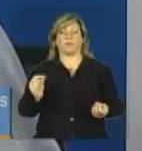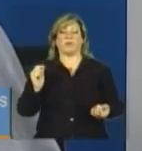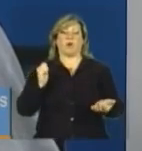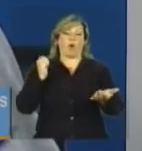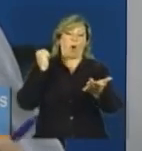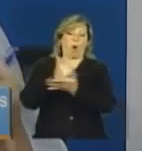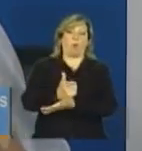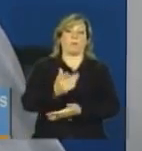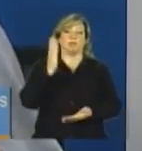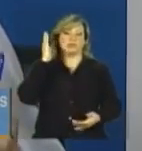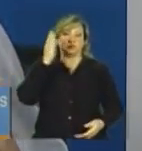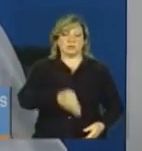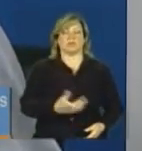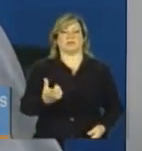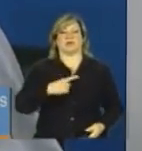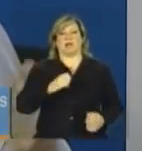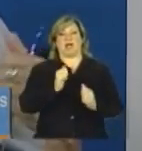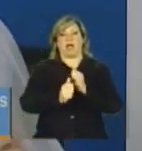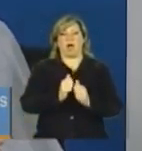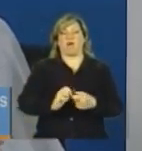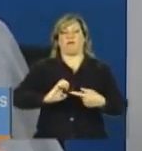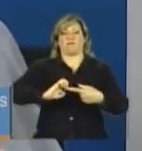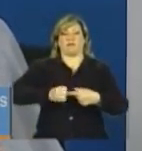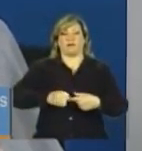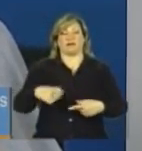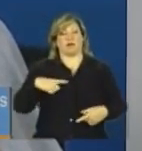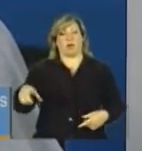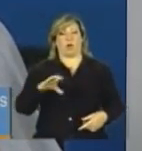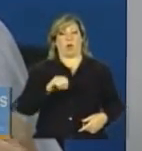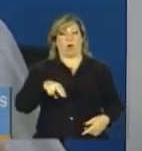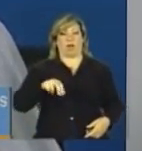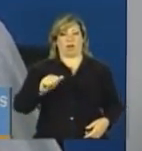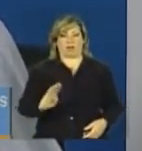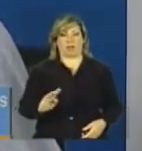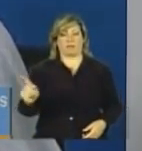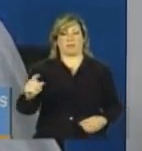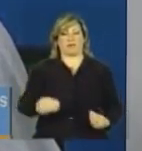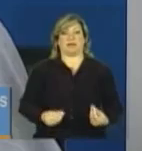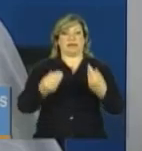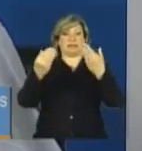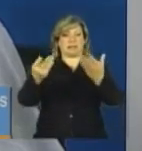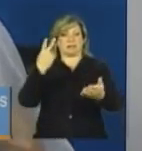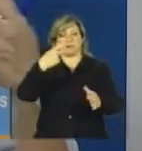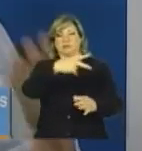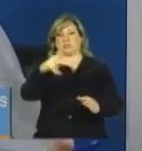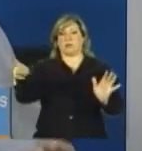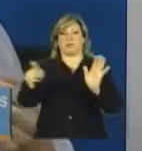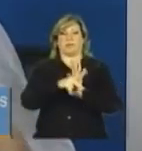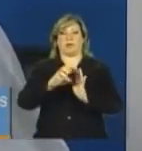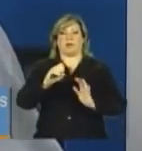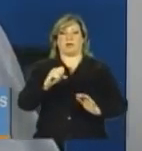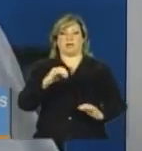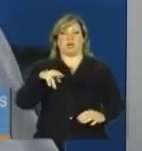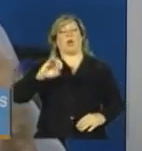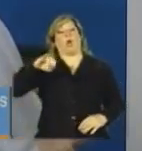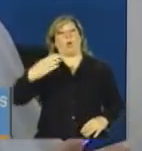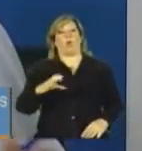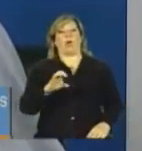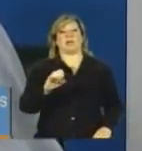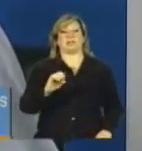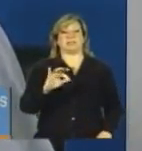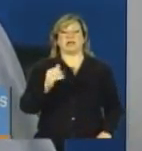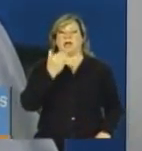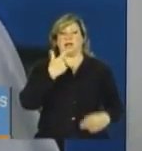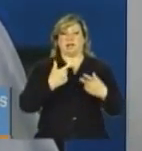direta paraa formação de software por arroz, feijão que a CONAB eh destina para os seus próprios estoques ou para cestas de alimentos,